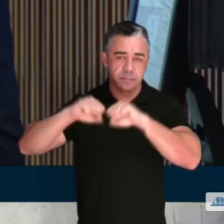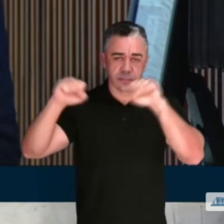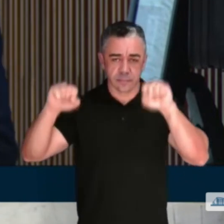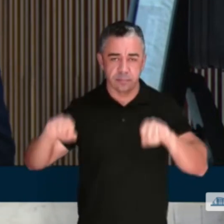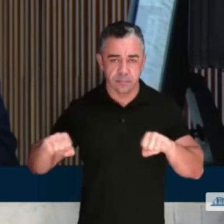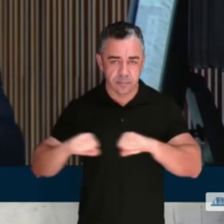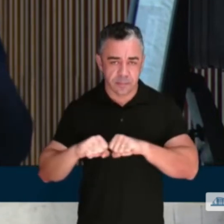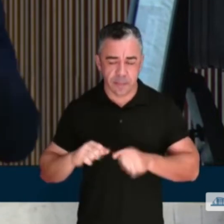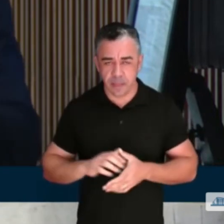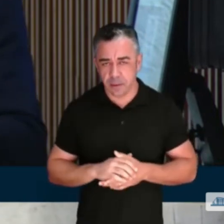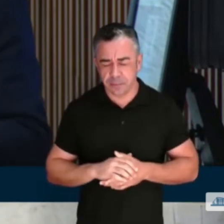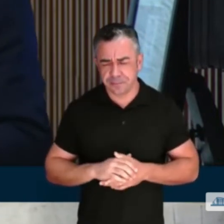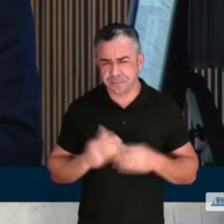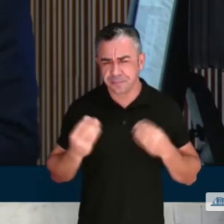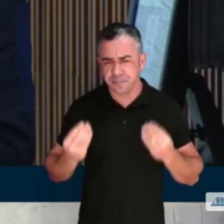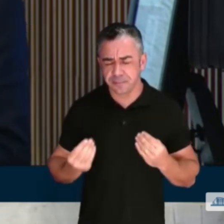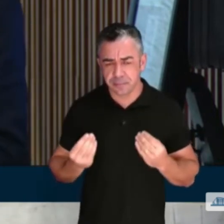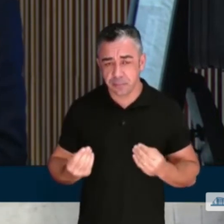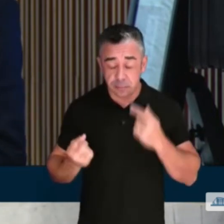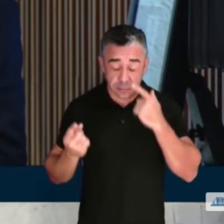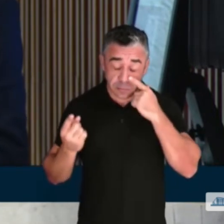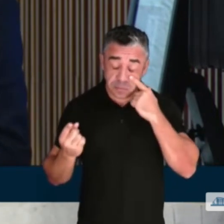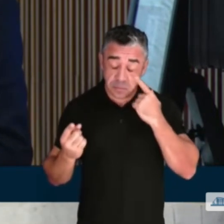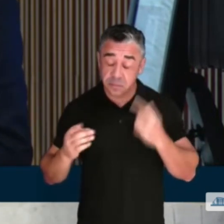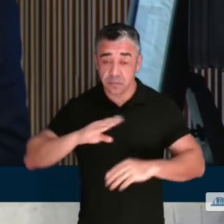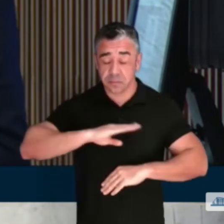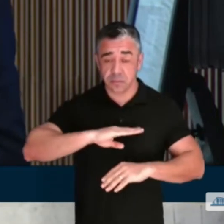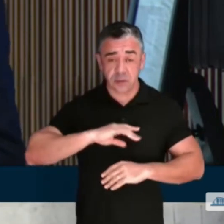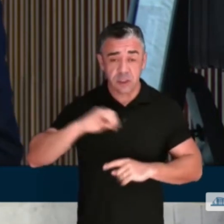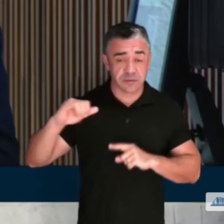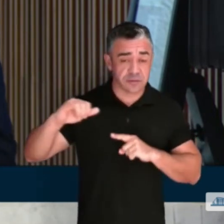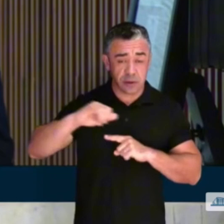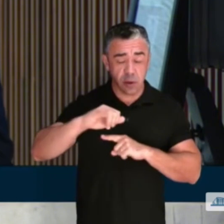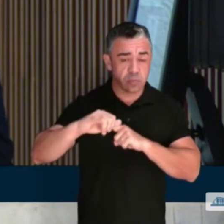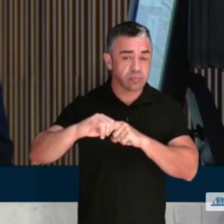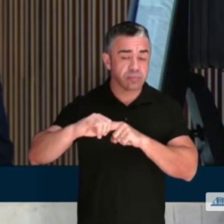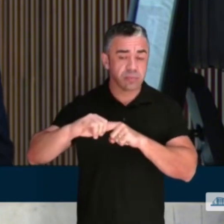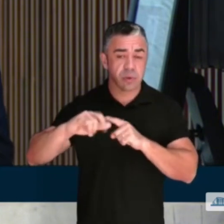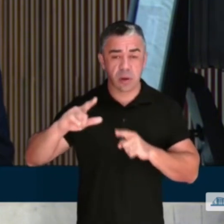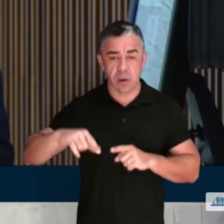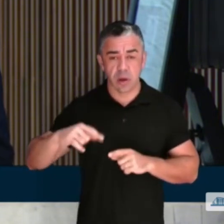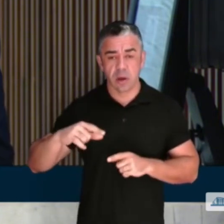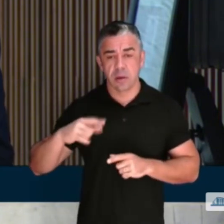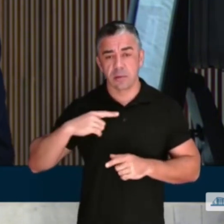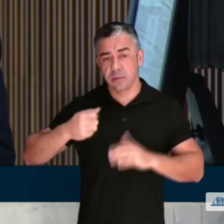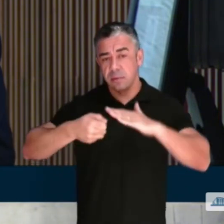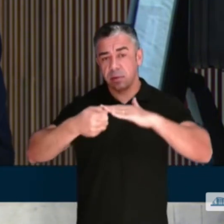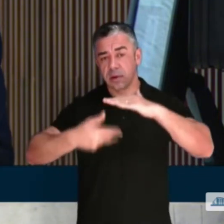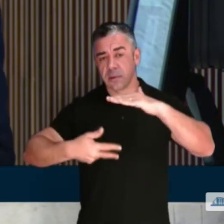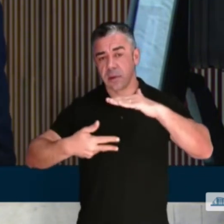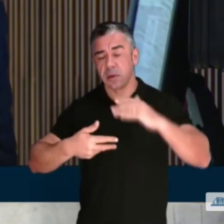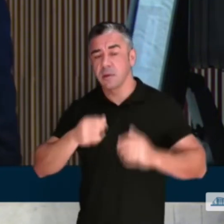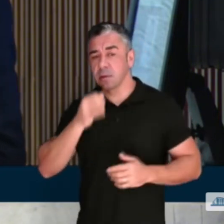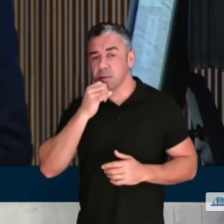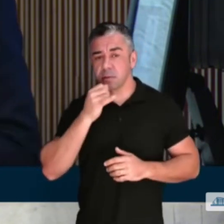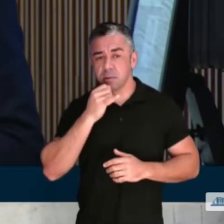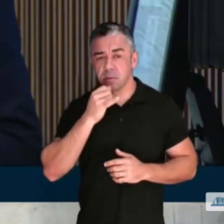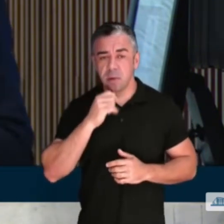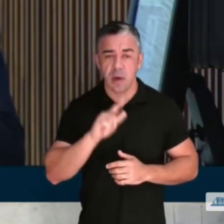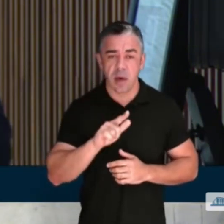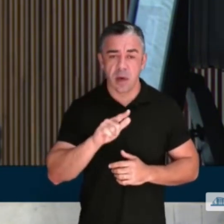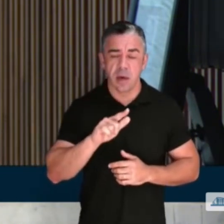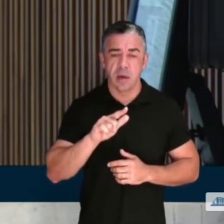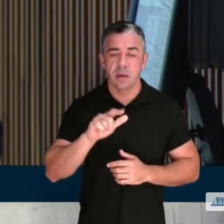sistema? Como ficam as situações das aeronaves que operam de forma terceirizada, como o caso da